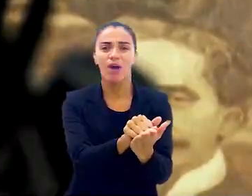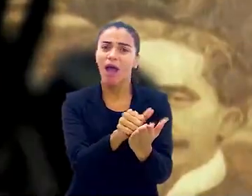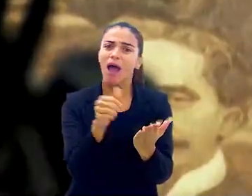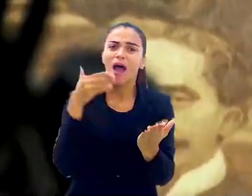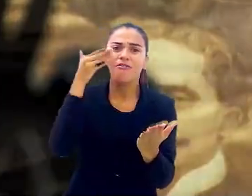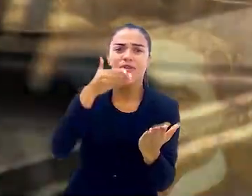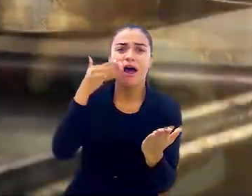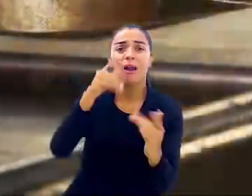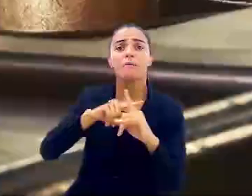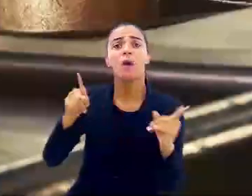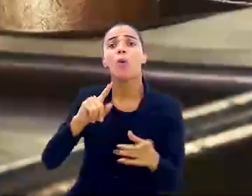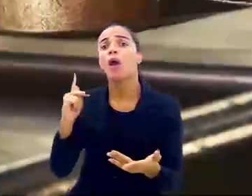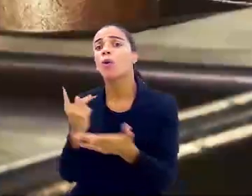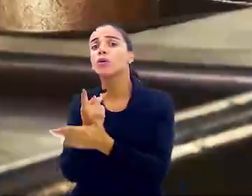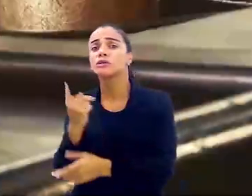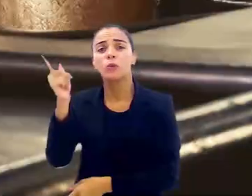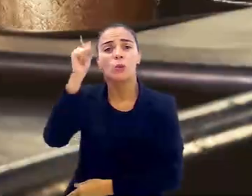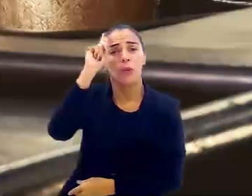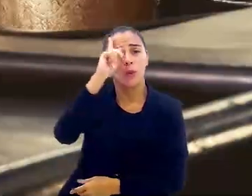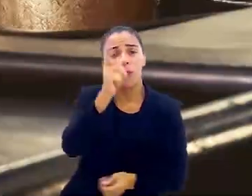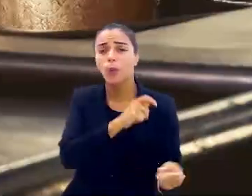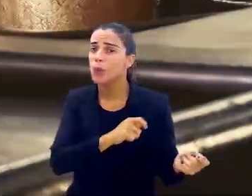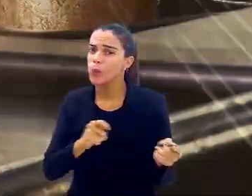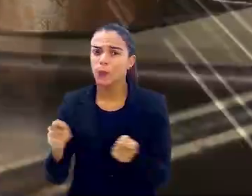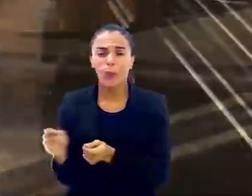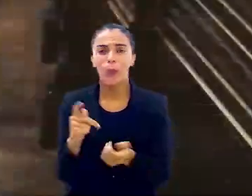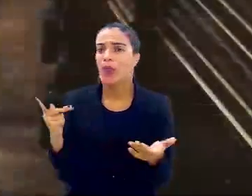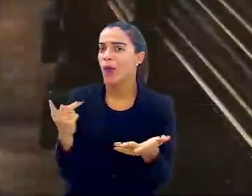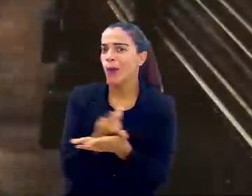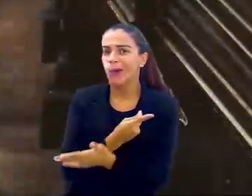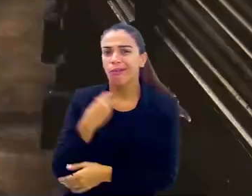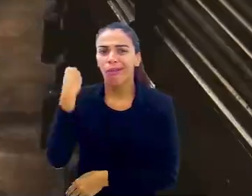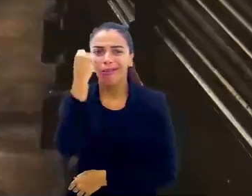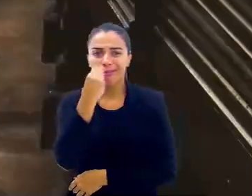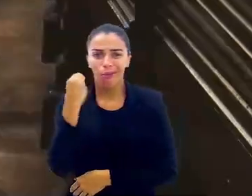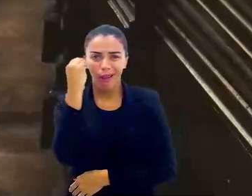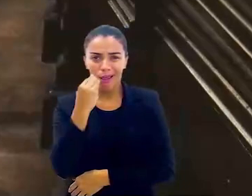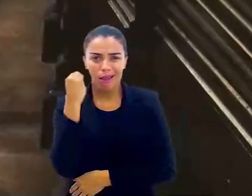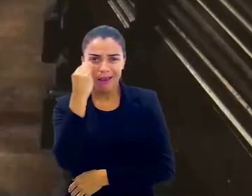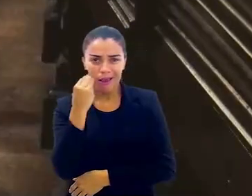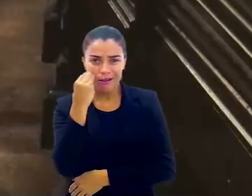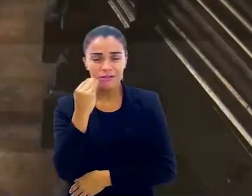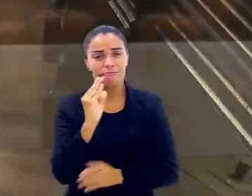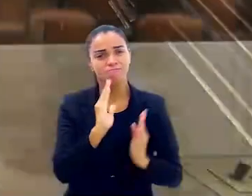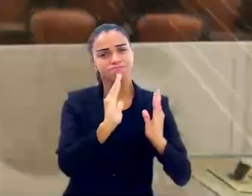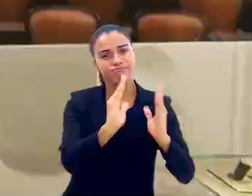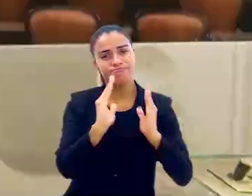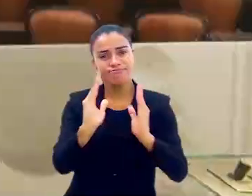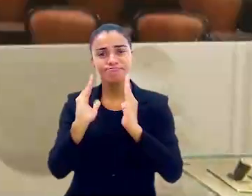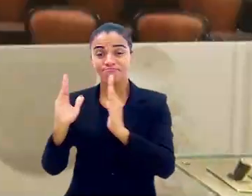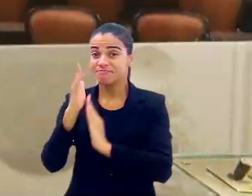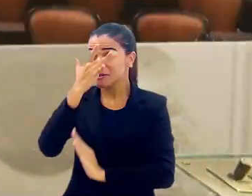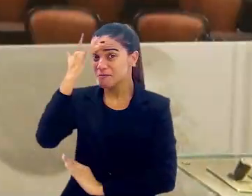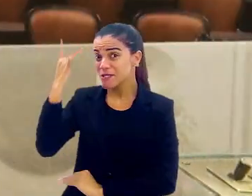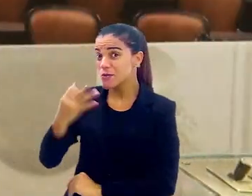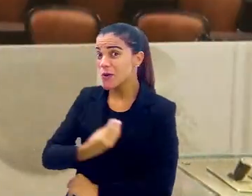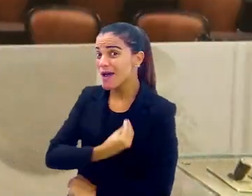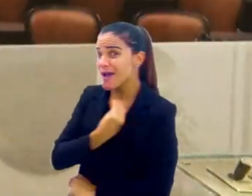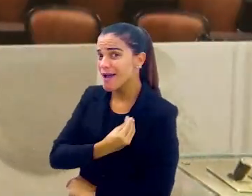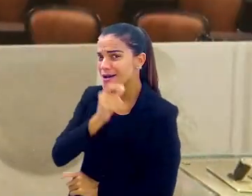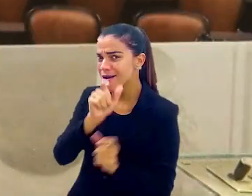uma fala, mas não está preservado o cotidiano, o dia a dia, não está preservado experiências que só